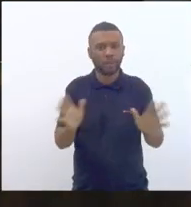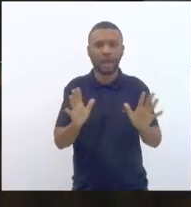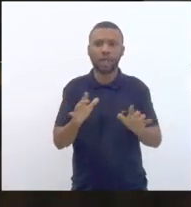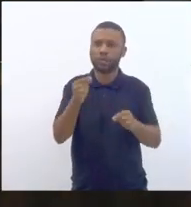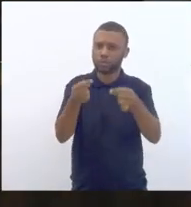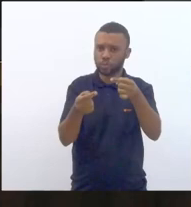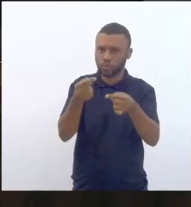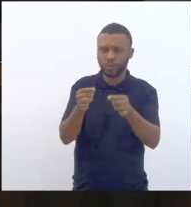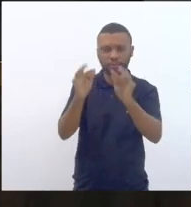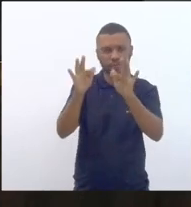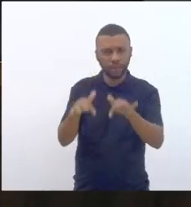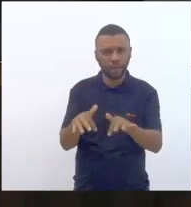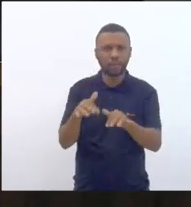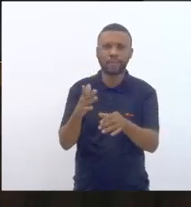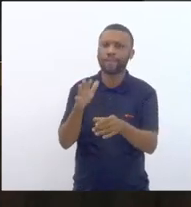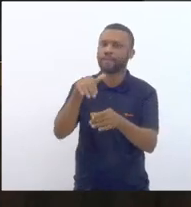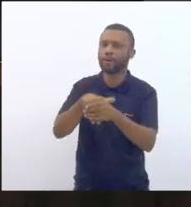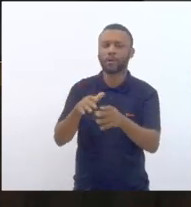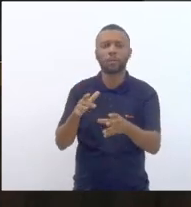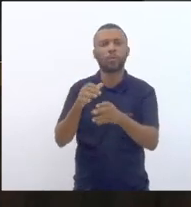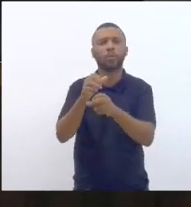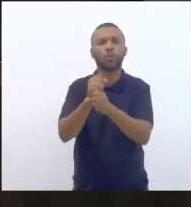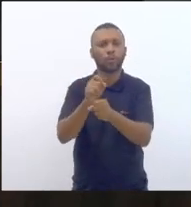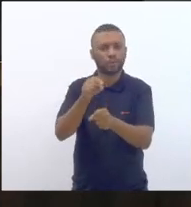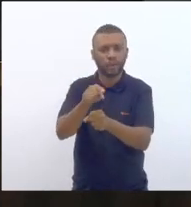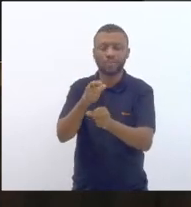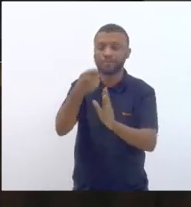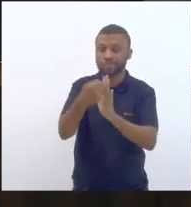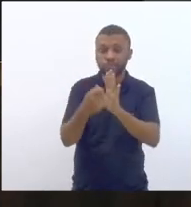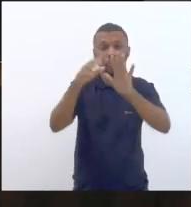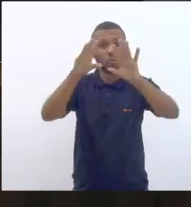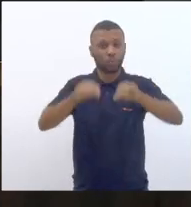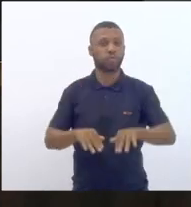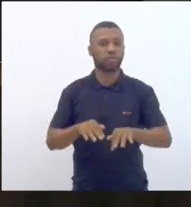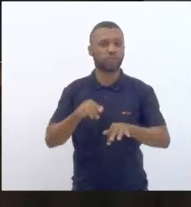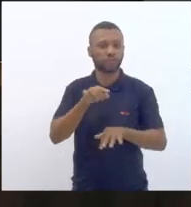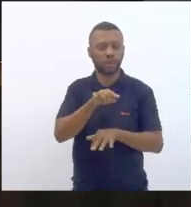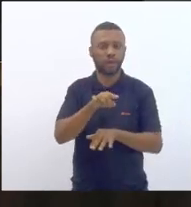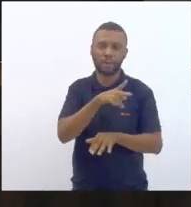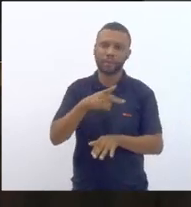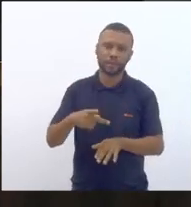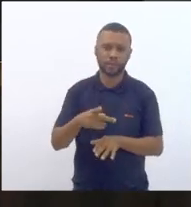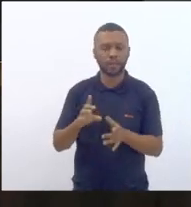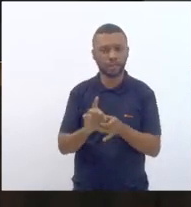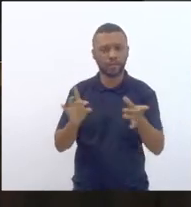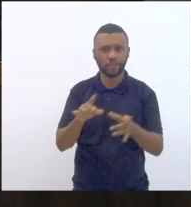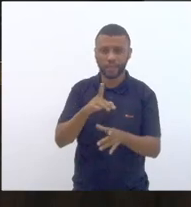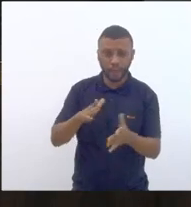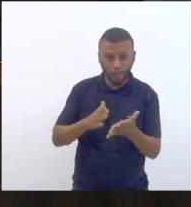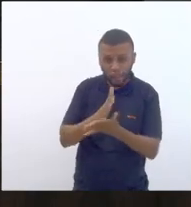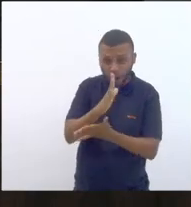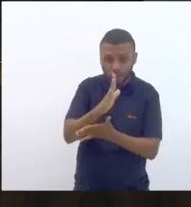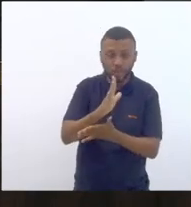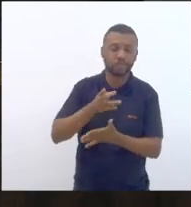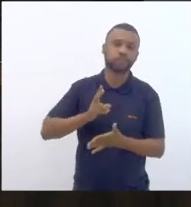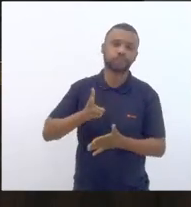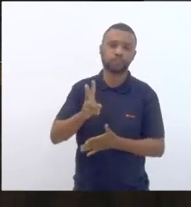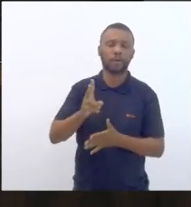discussão. Em votação, substitutivo, conforme a final de redação que a presidência defere. Se os que aprovam, permaneçam como